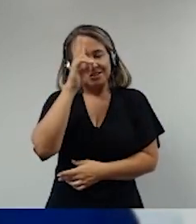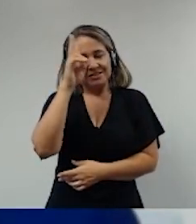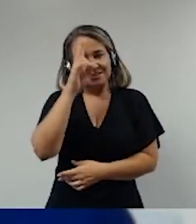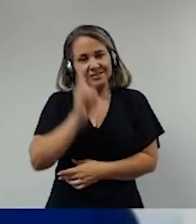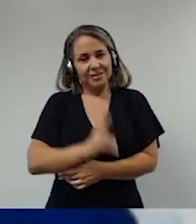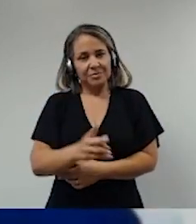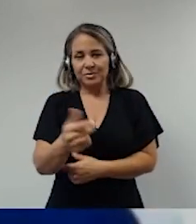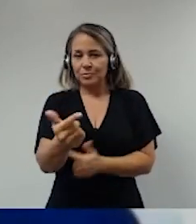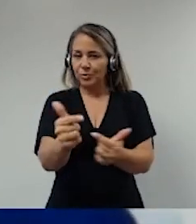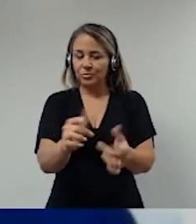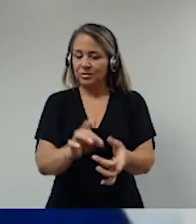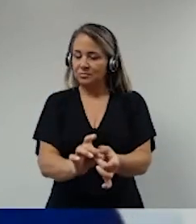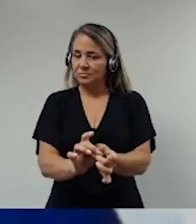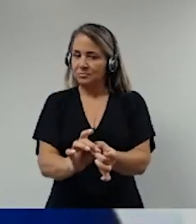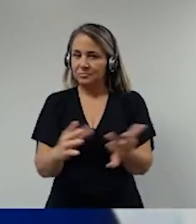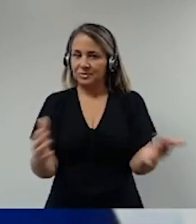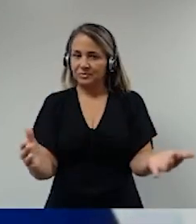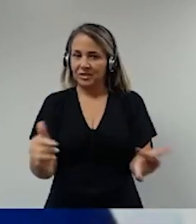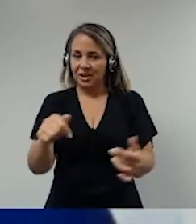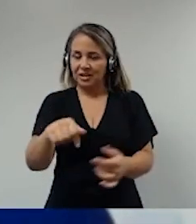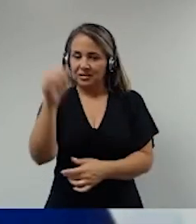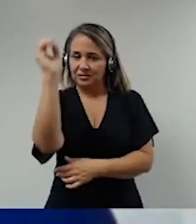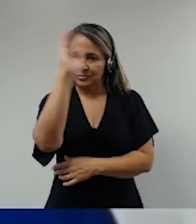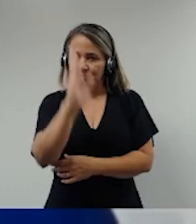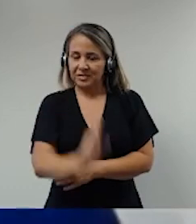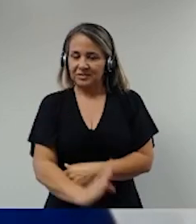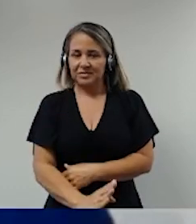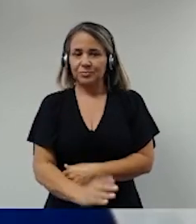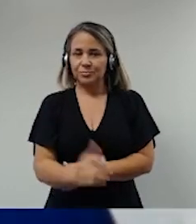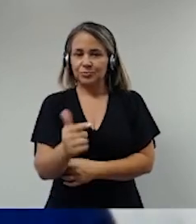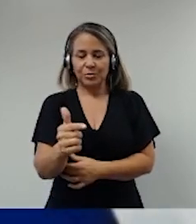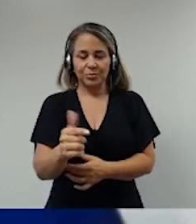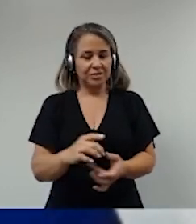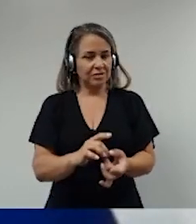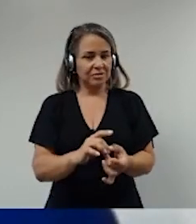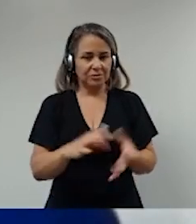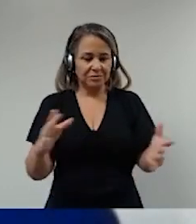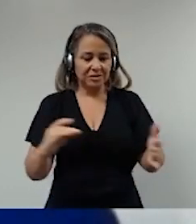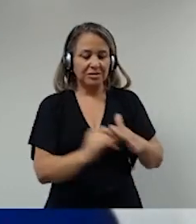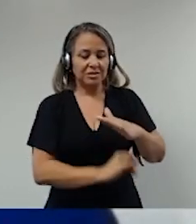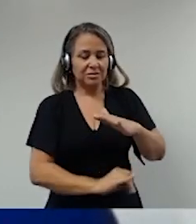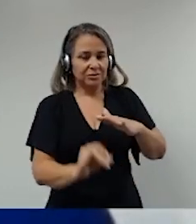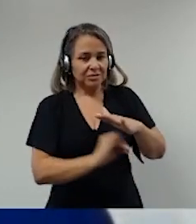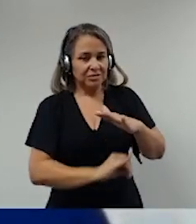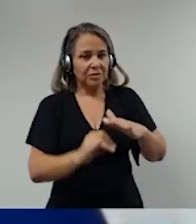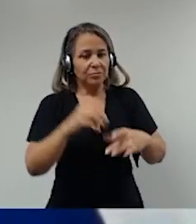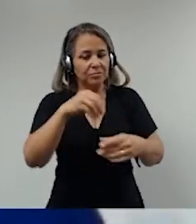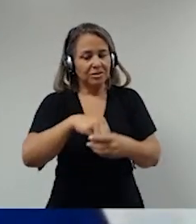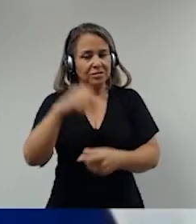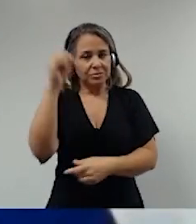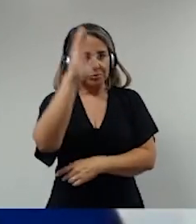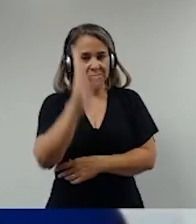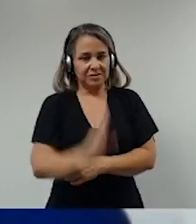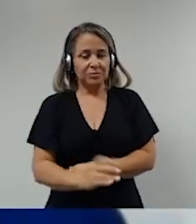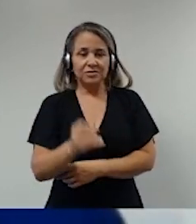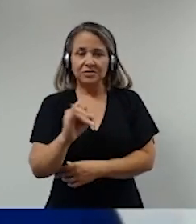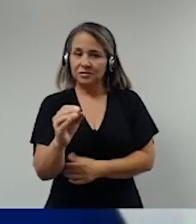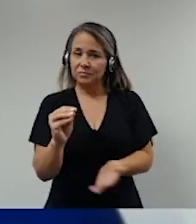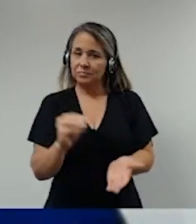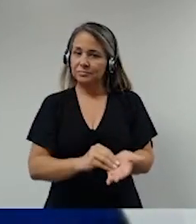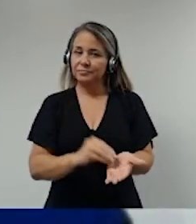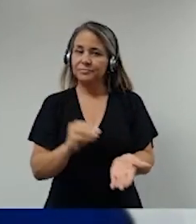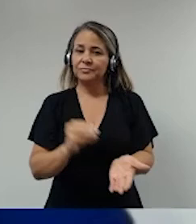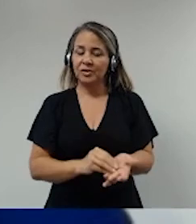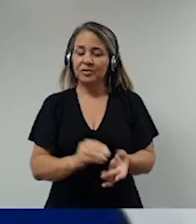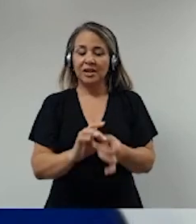haverá democracia nesse país, não haverá democracia nas instituições que formam esse país, se não houver